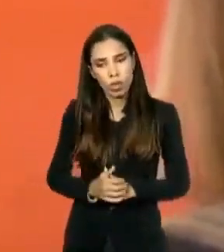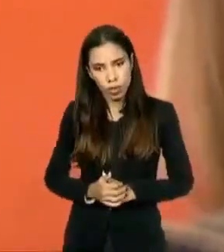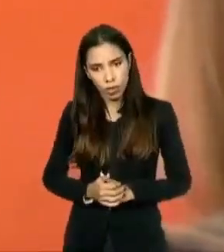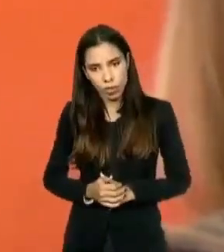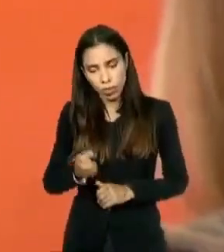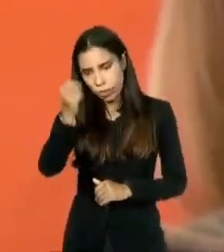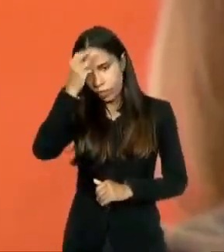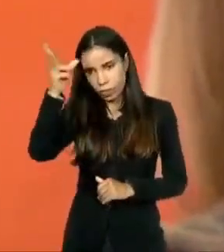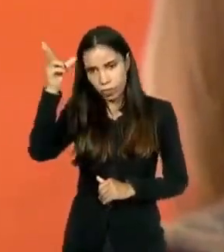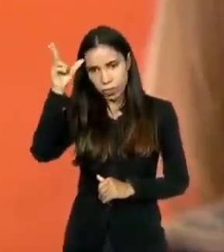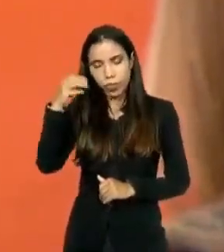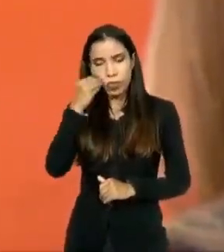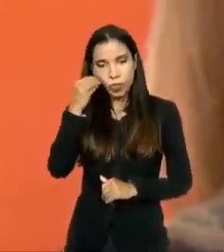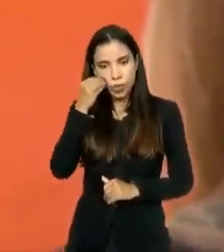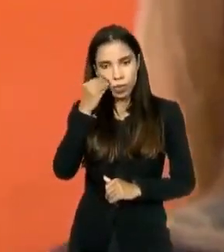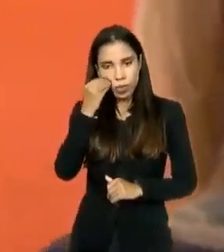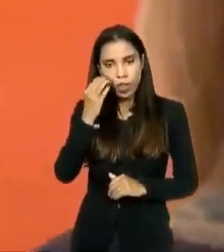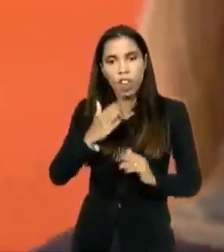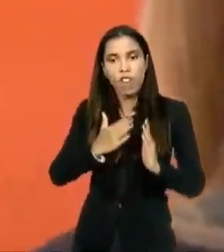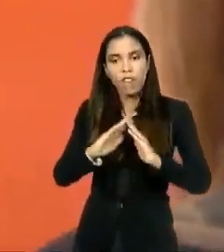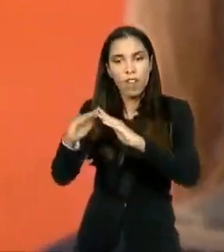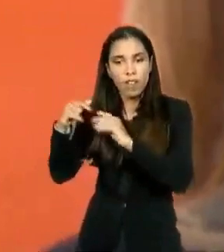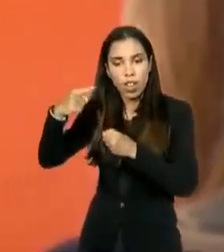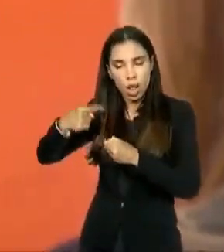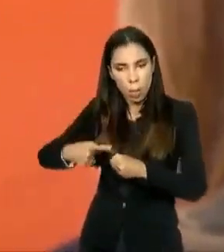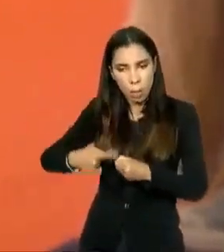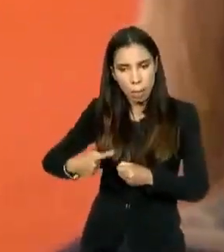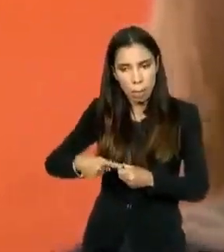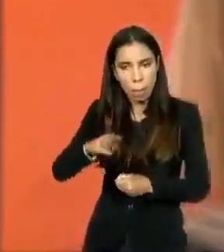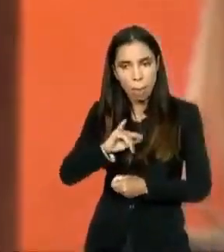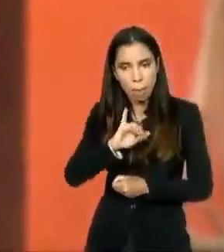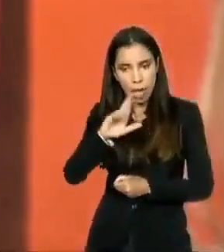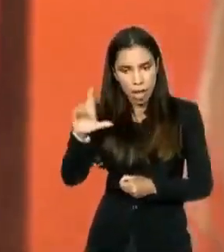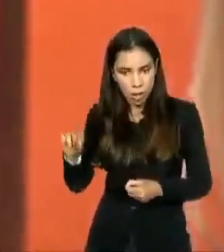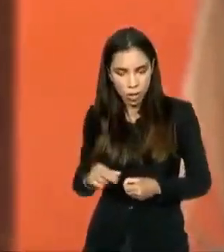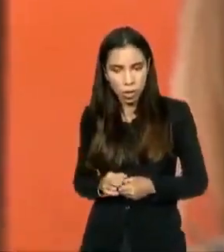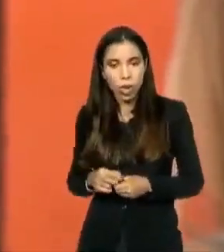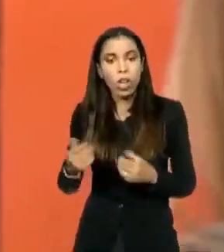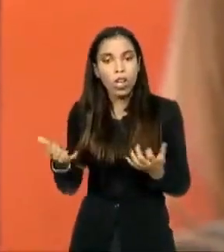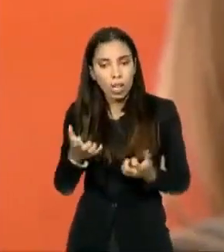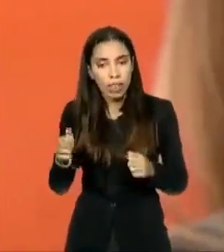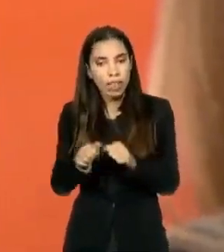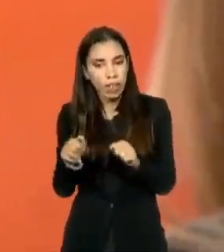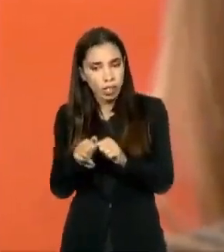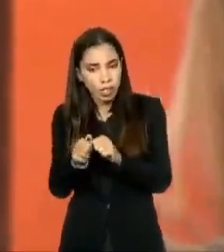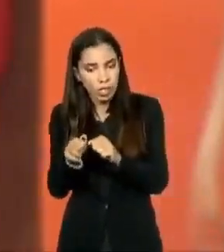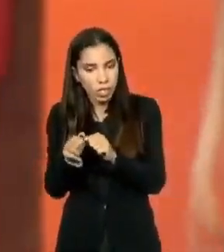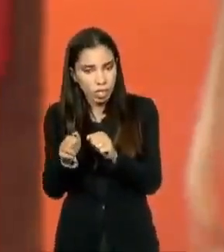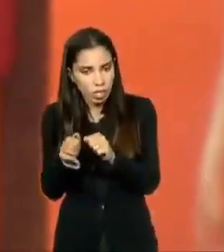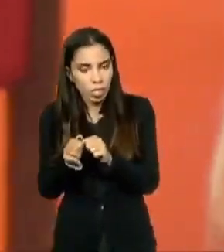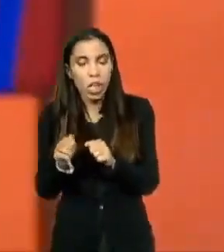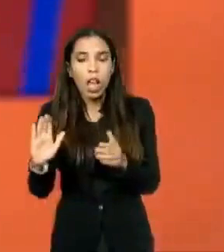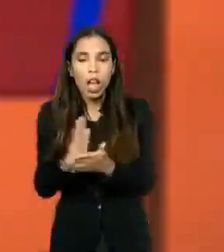um prefeito aqui que tentou fazer um favela-bairro, que é realmente fazer uma urbanização de